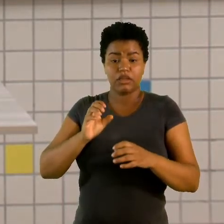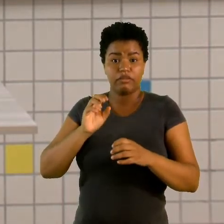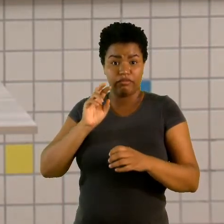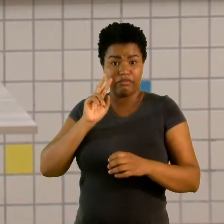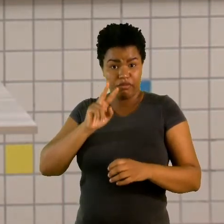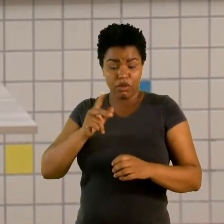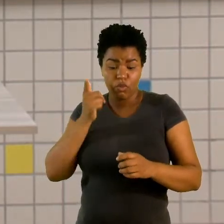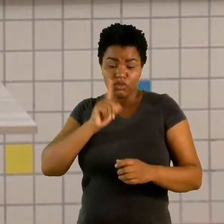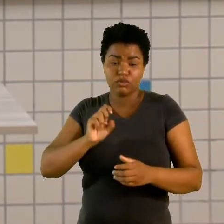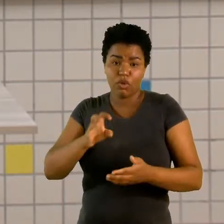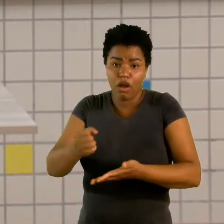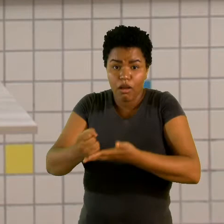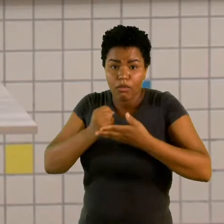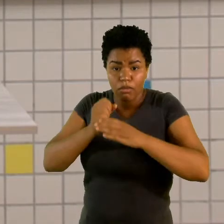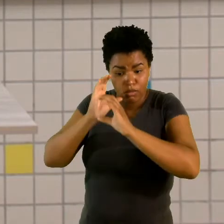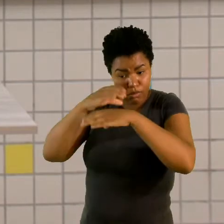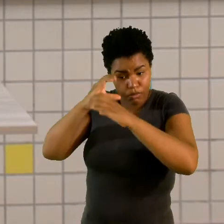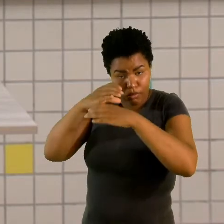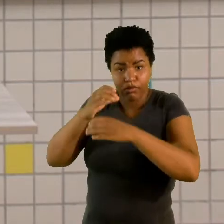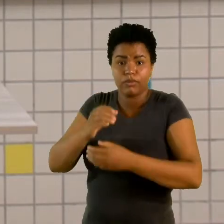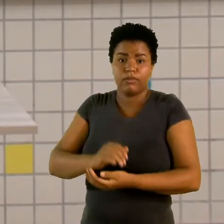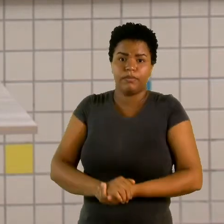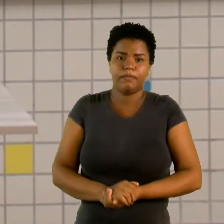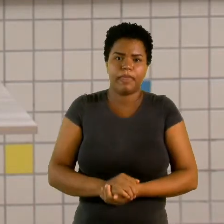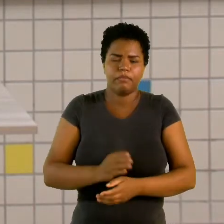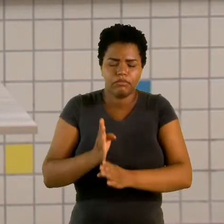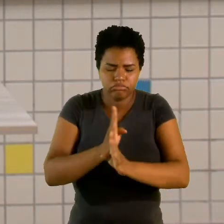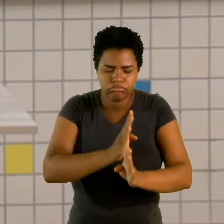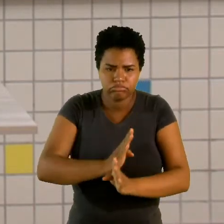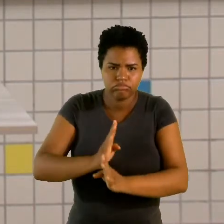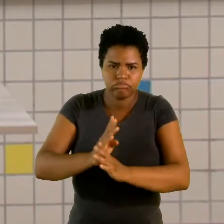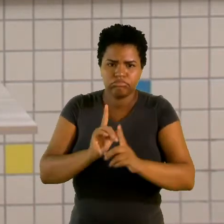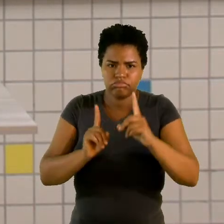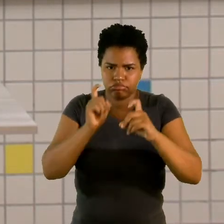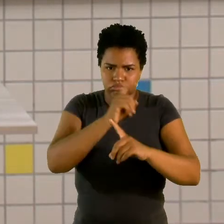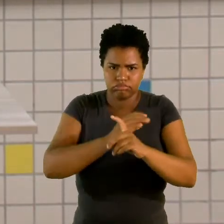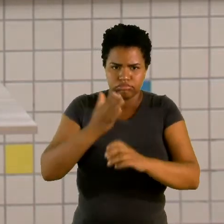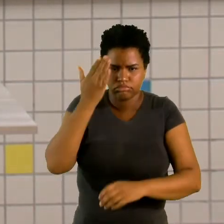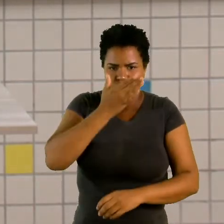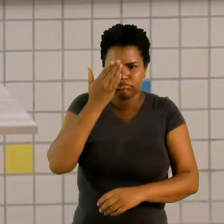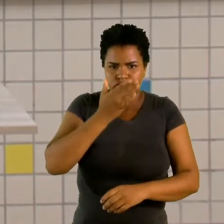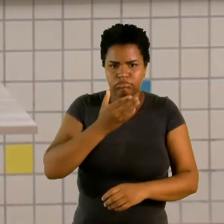para detectar esses tipos de vírus, vai ser usado o microscópio